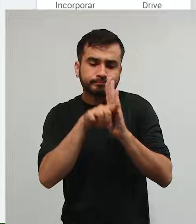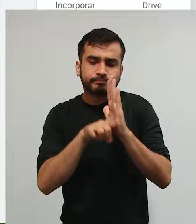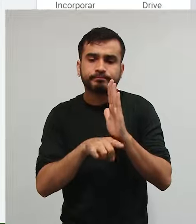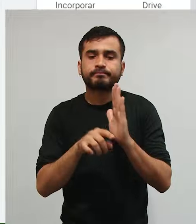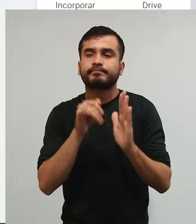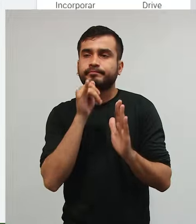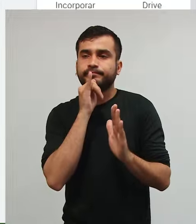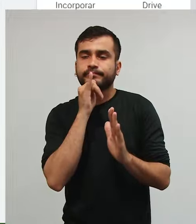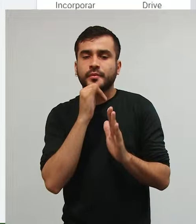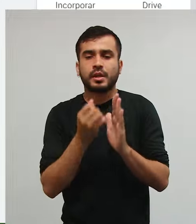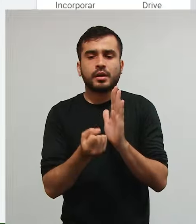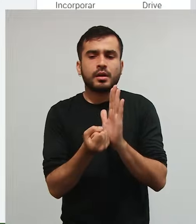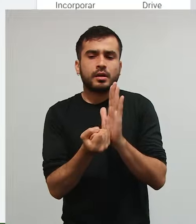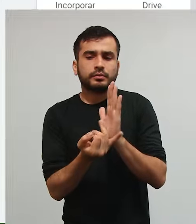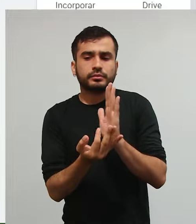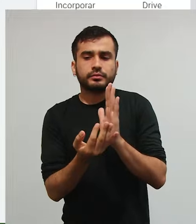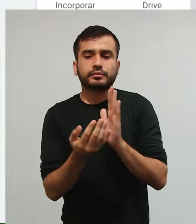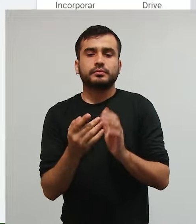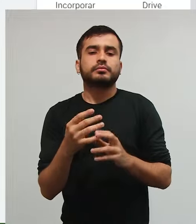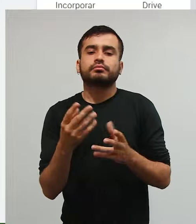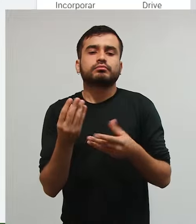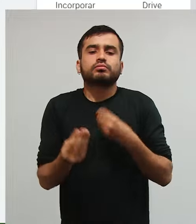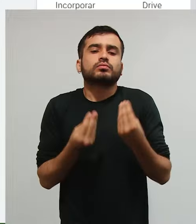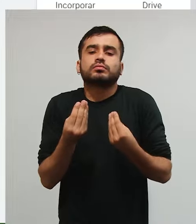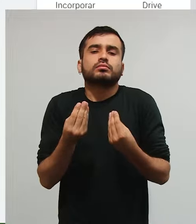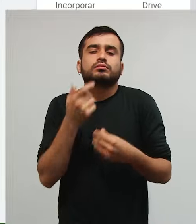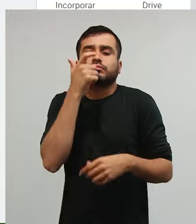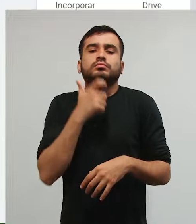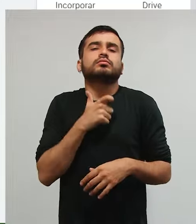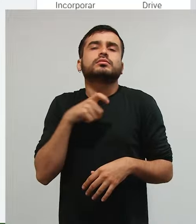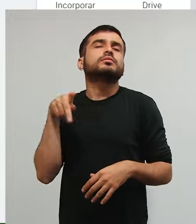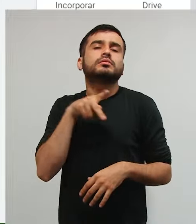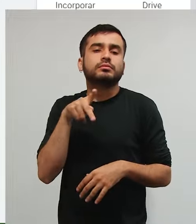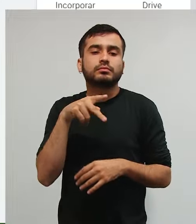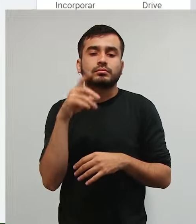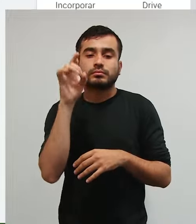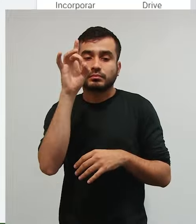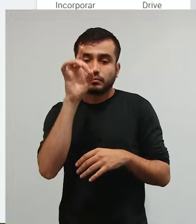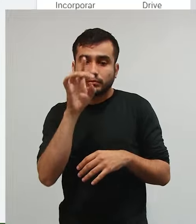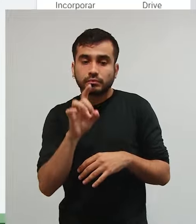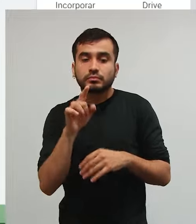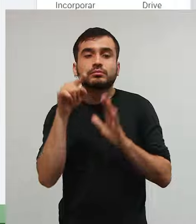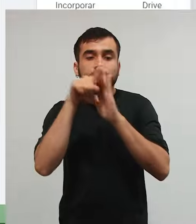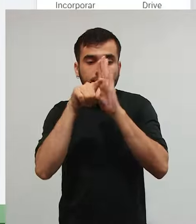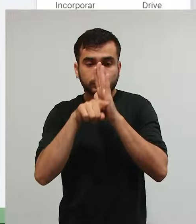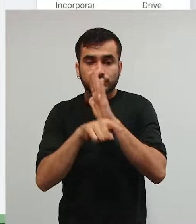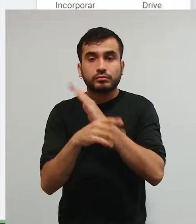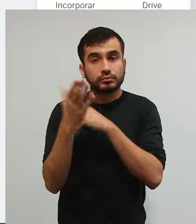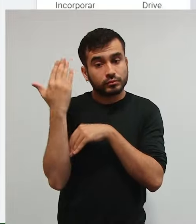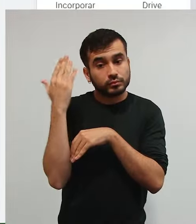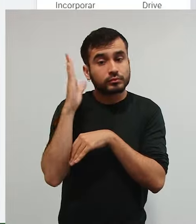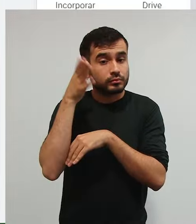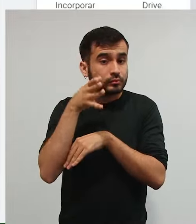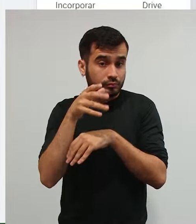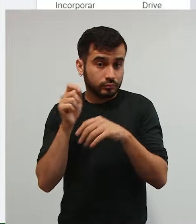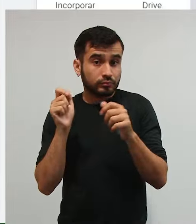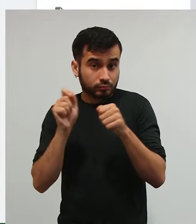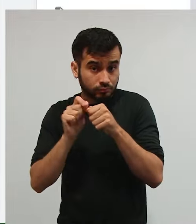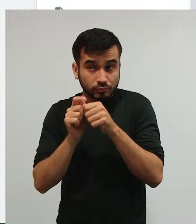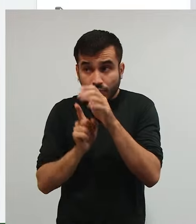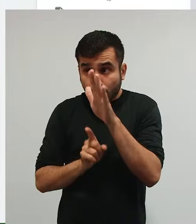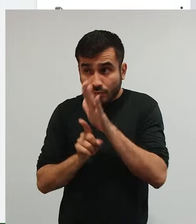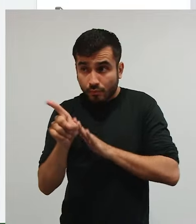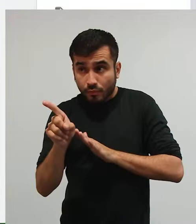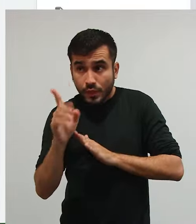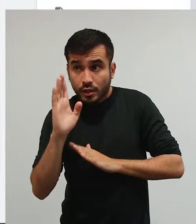Ok? Então, se você, para cada uma daquelas perguntas que estava aqui na outra sessão, né? Então, para cada uma, ó,